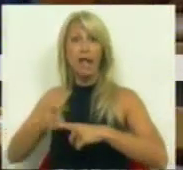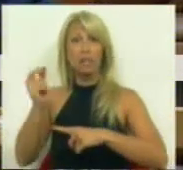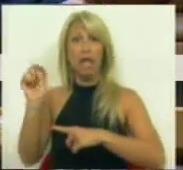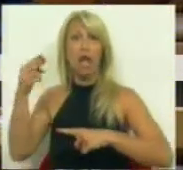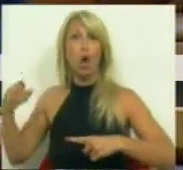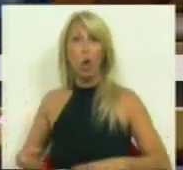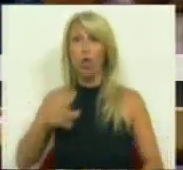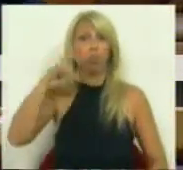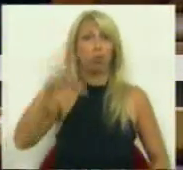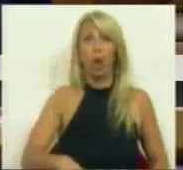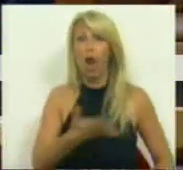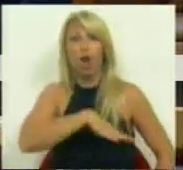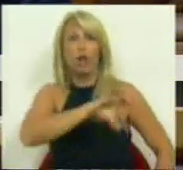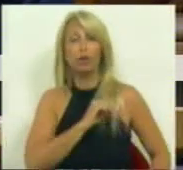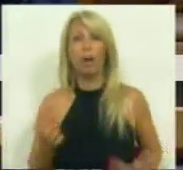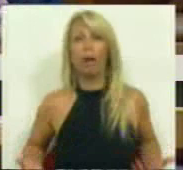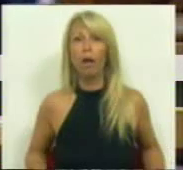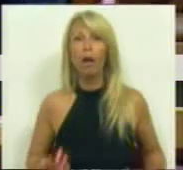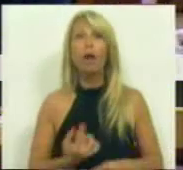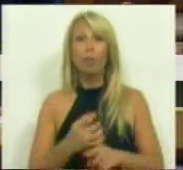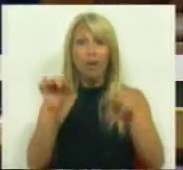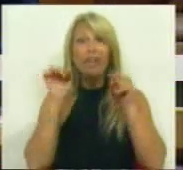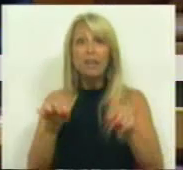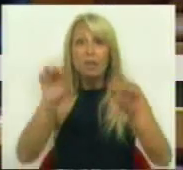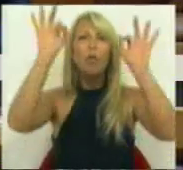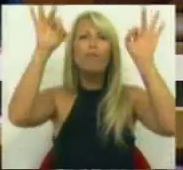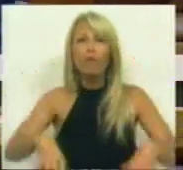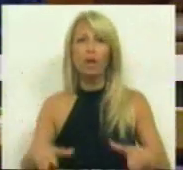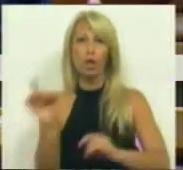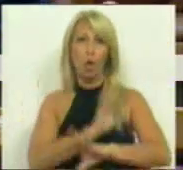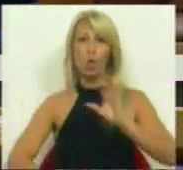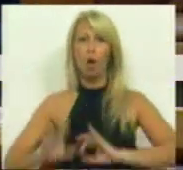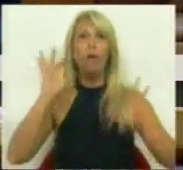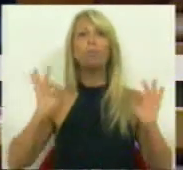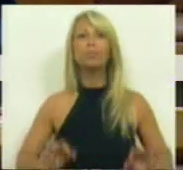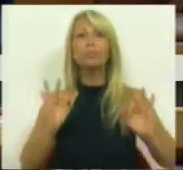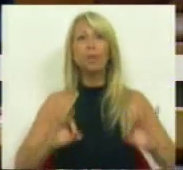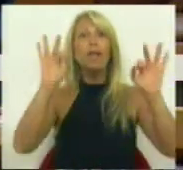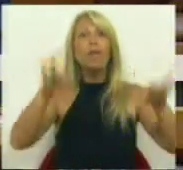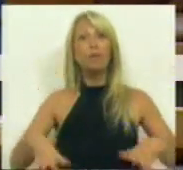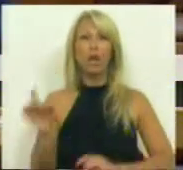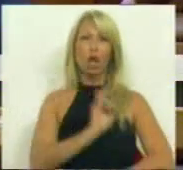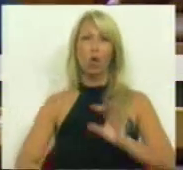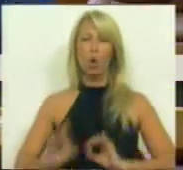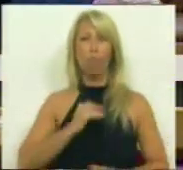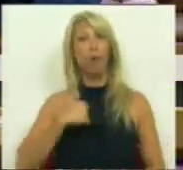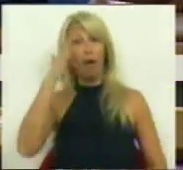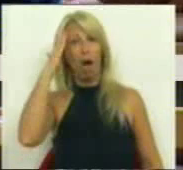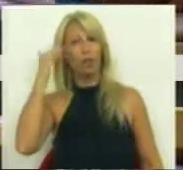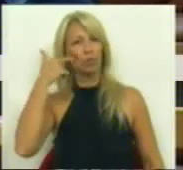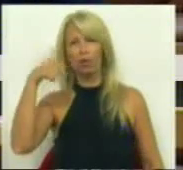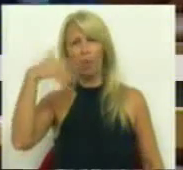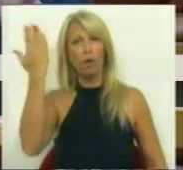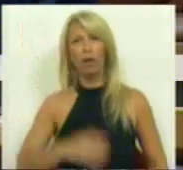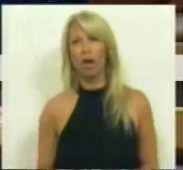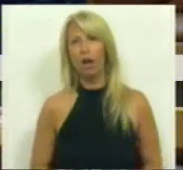Portugal, nem da Espanha, porque isso é o fim dessa Europa. Completamente o fim dessa Europa. Eu acho extraordinário